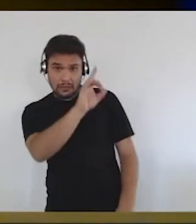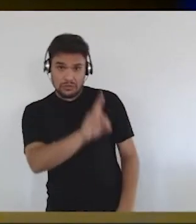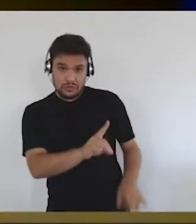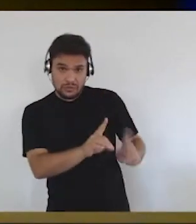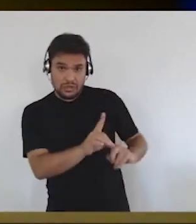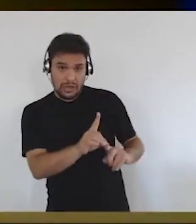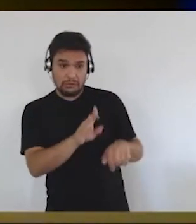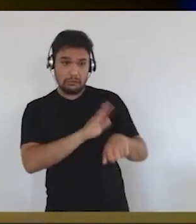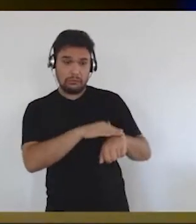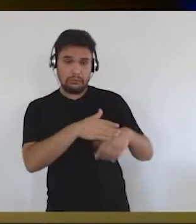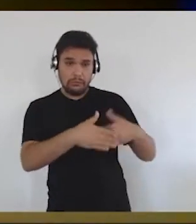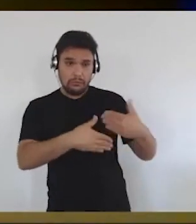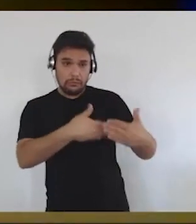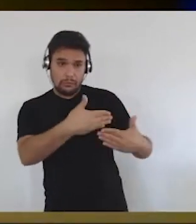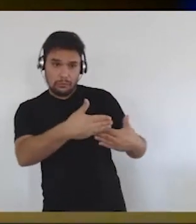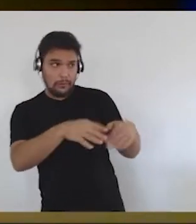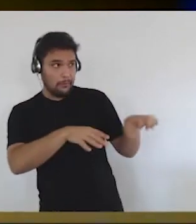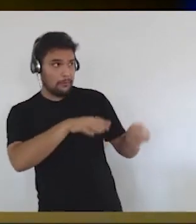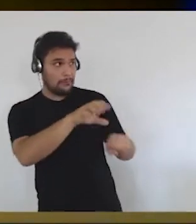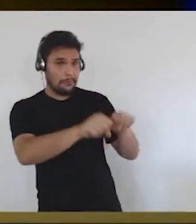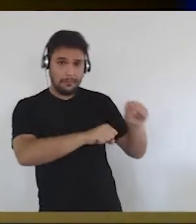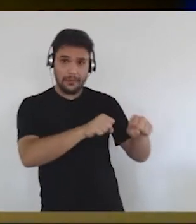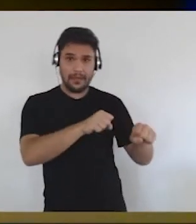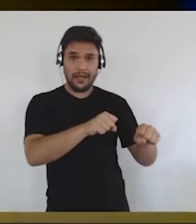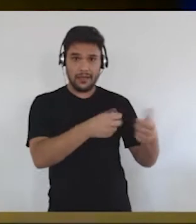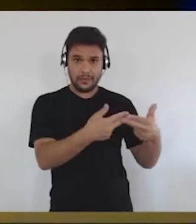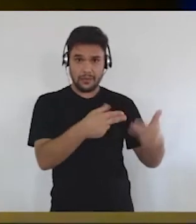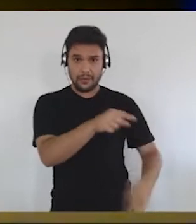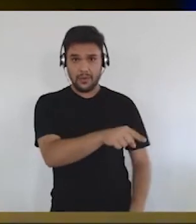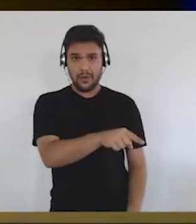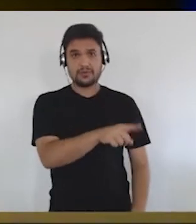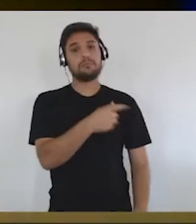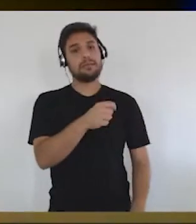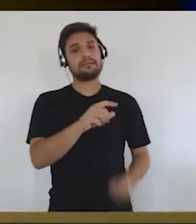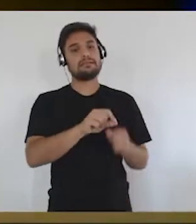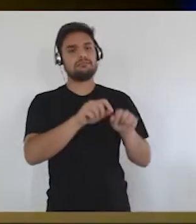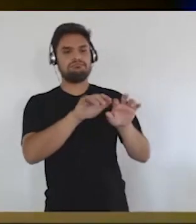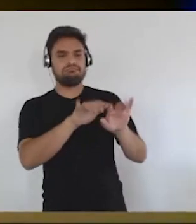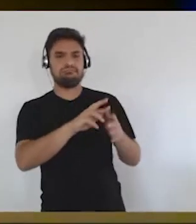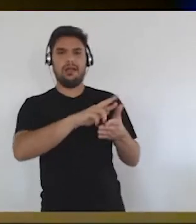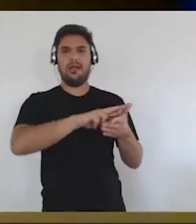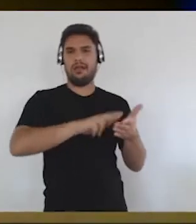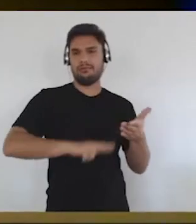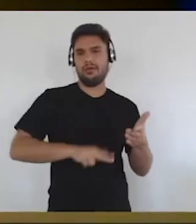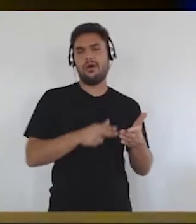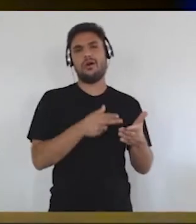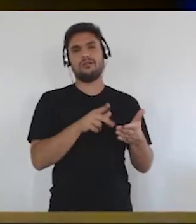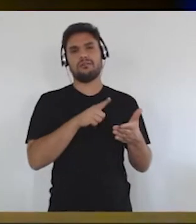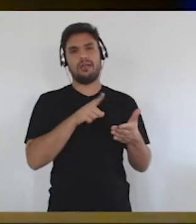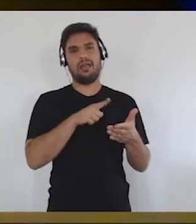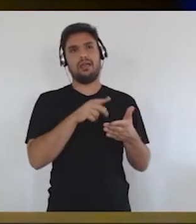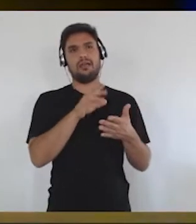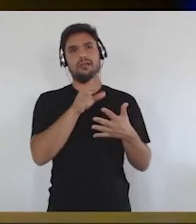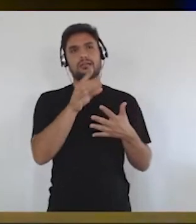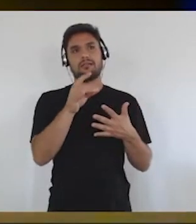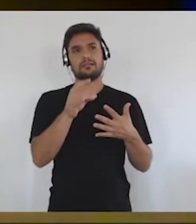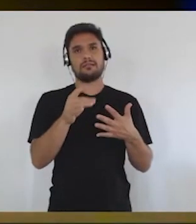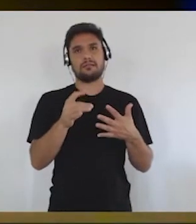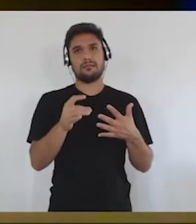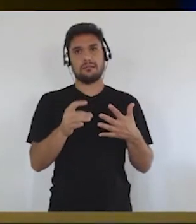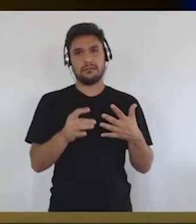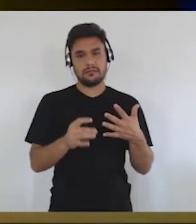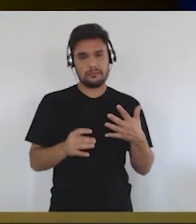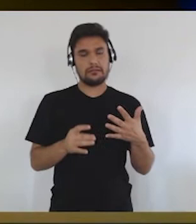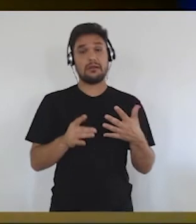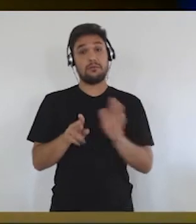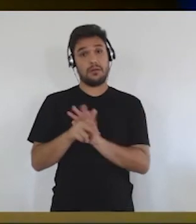no curso da busca e apreensão, deve ser feito relatório e existe uma série de regras